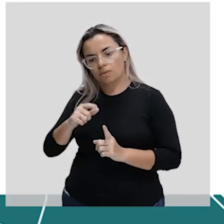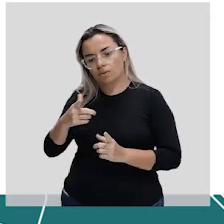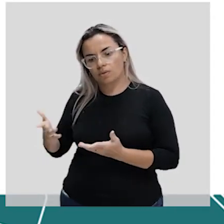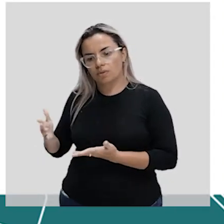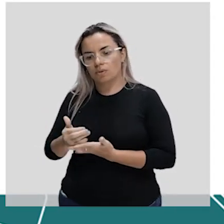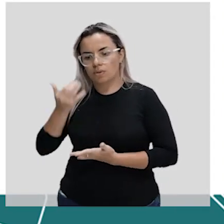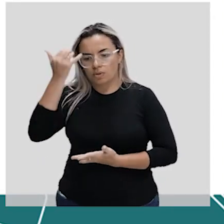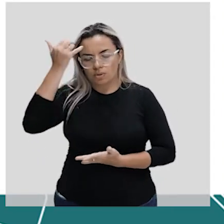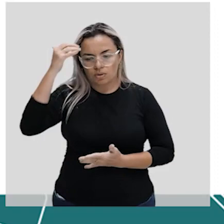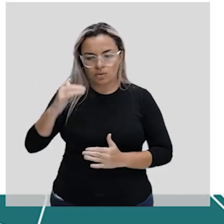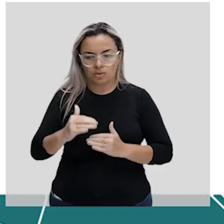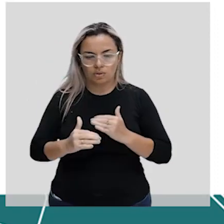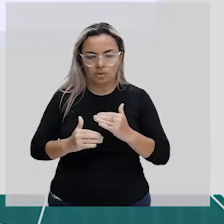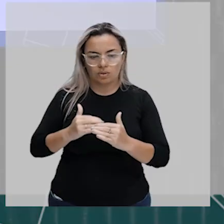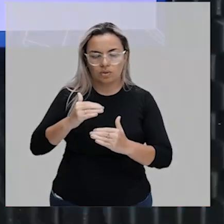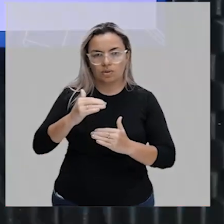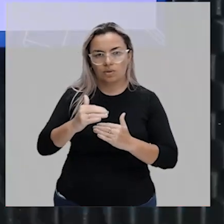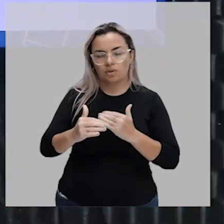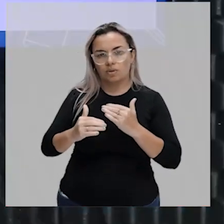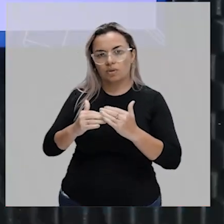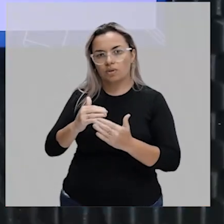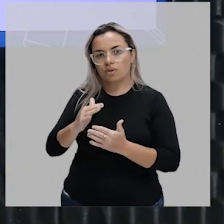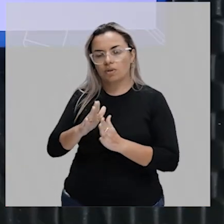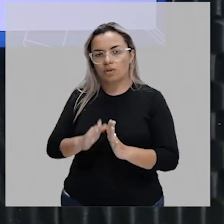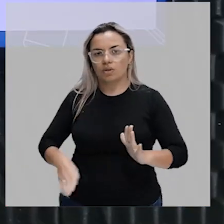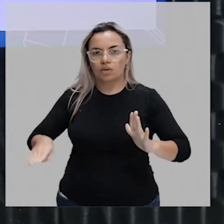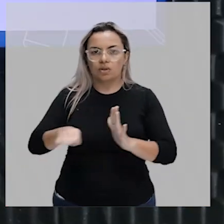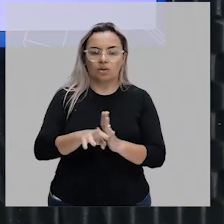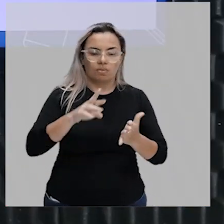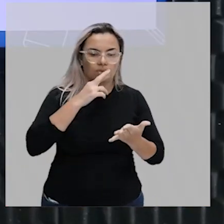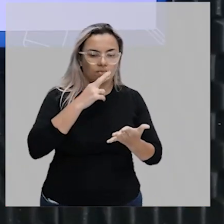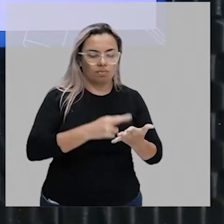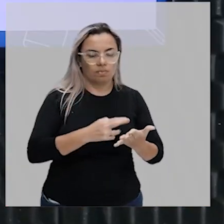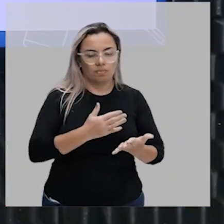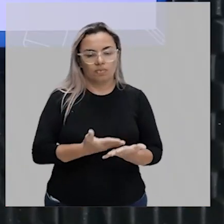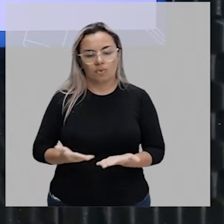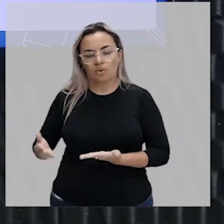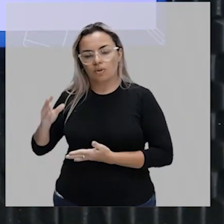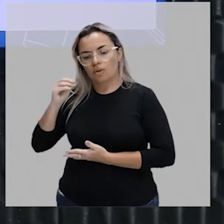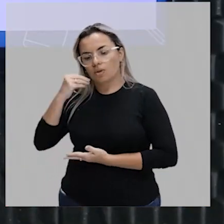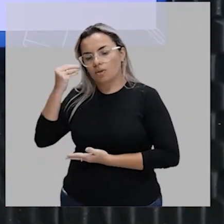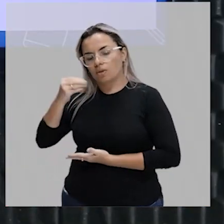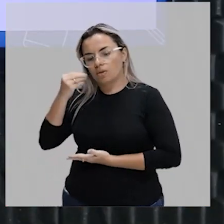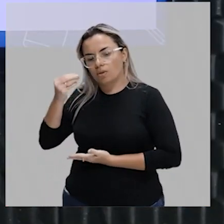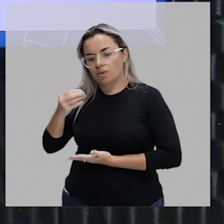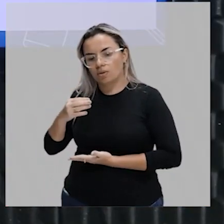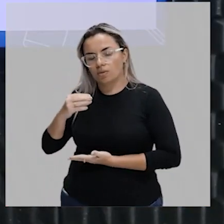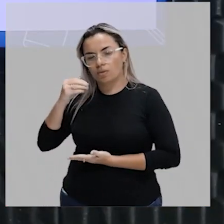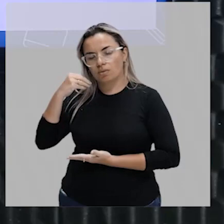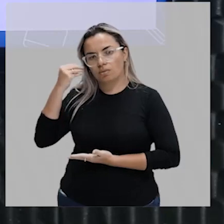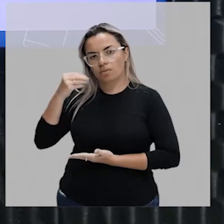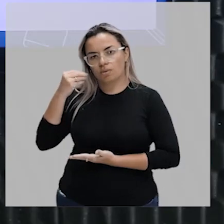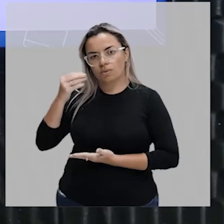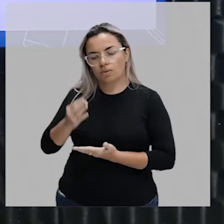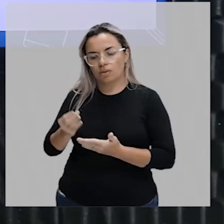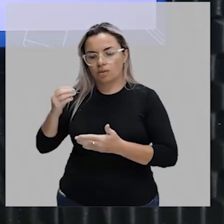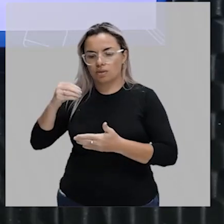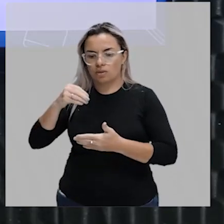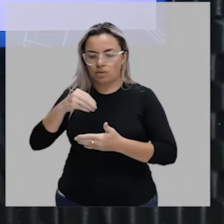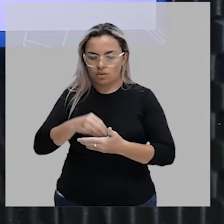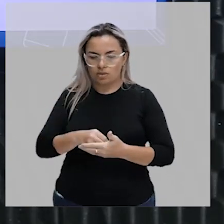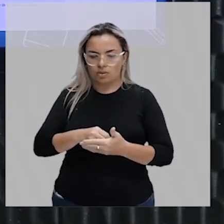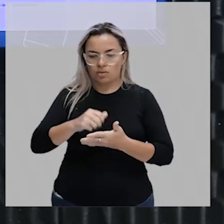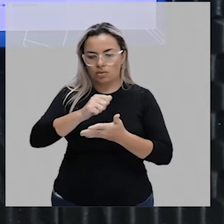experimento, construir e obter resultados, tá? Esse experimento ele faz parte do trabalho